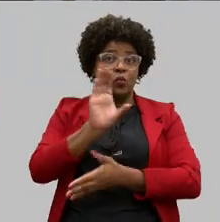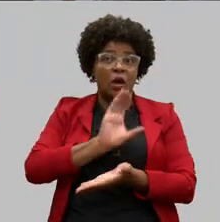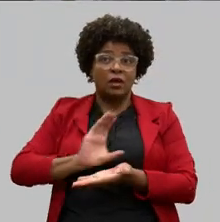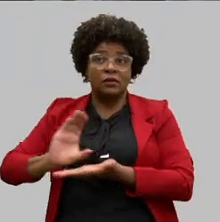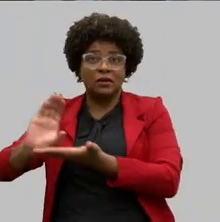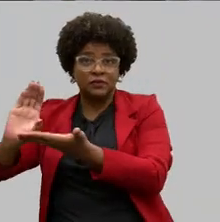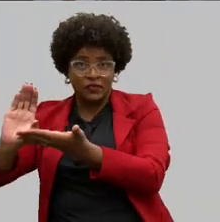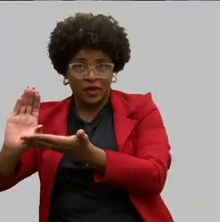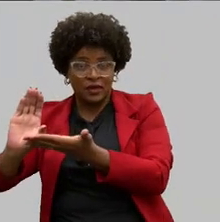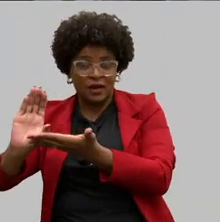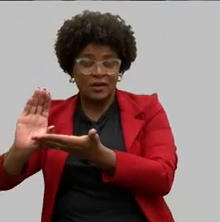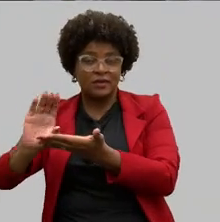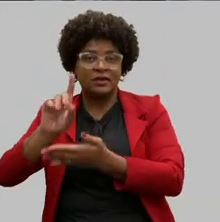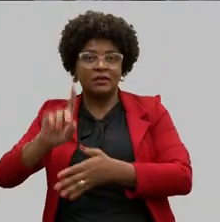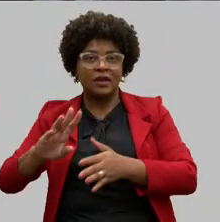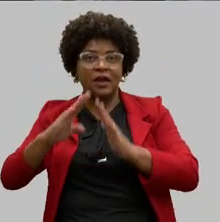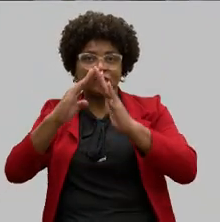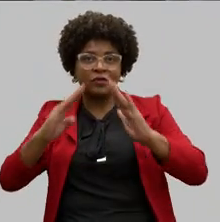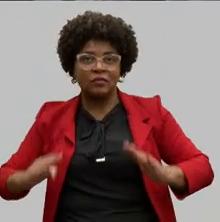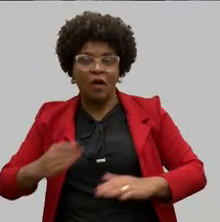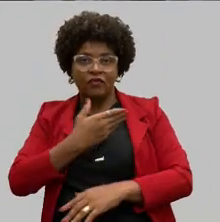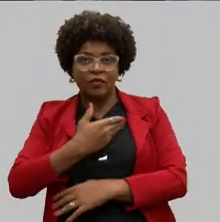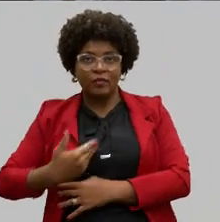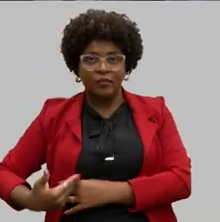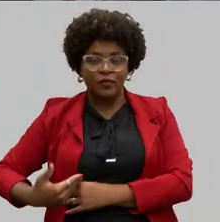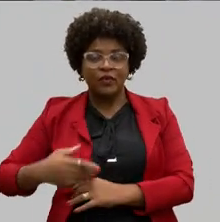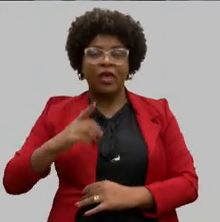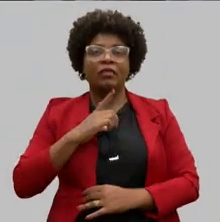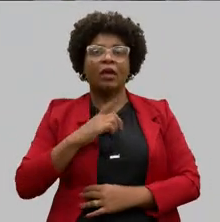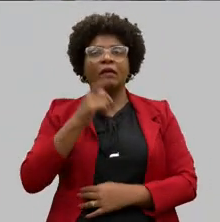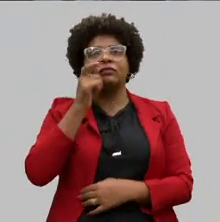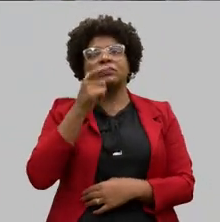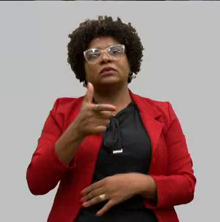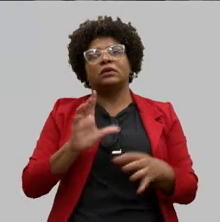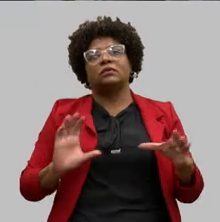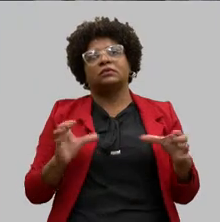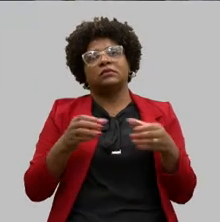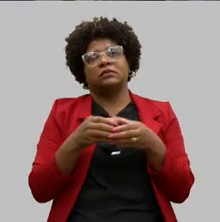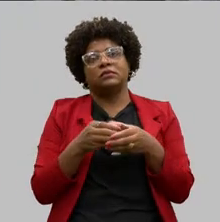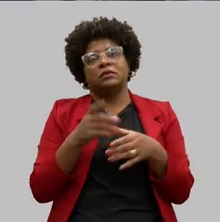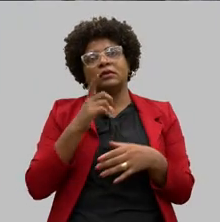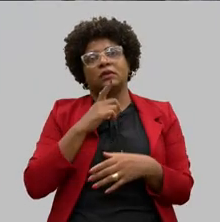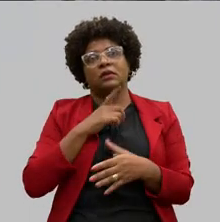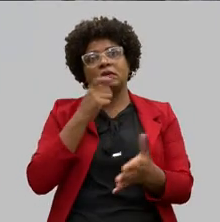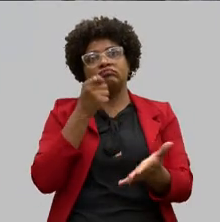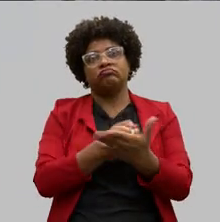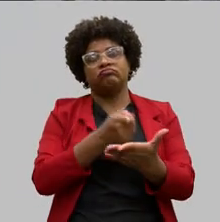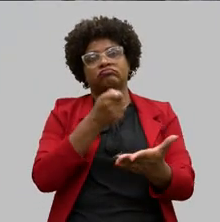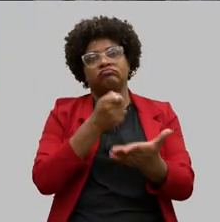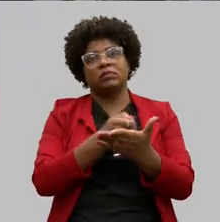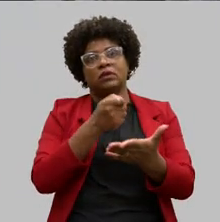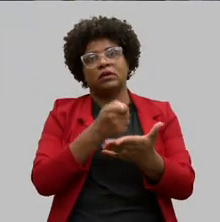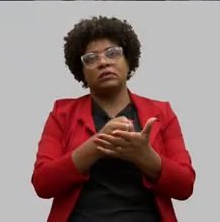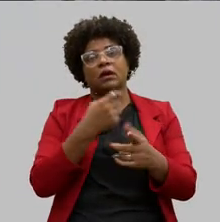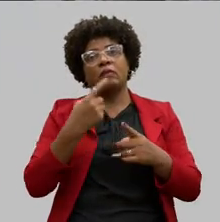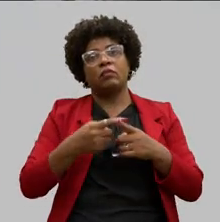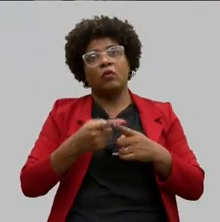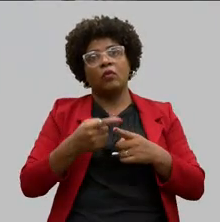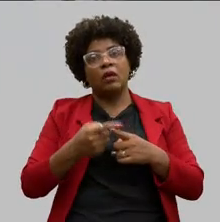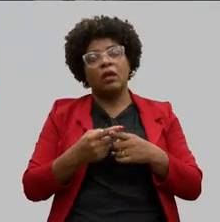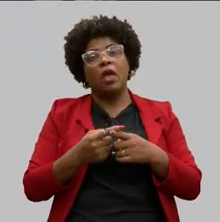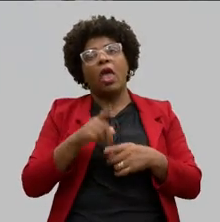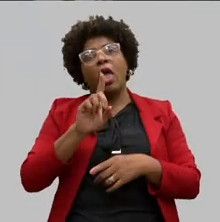bem público a pretensão do interesse coletivo constitui princípio de observância obrigatória pois no trato da coisa